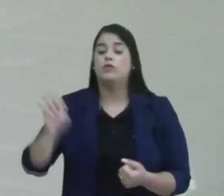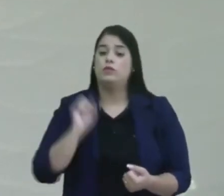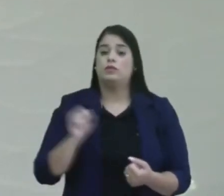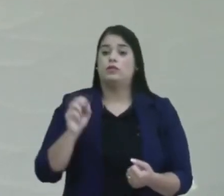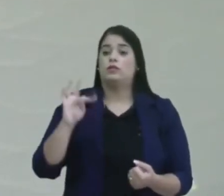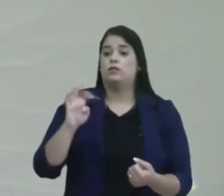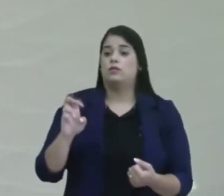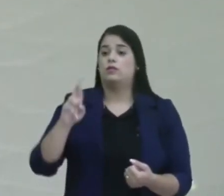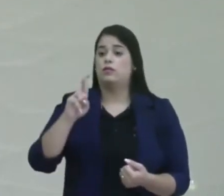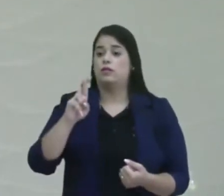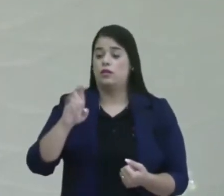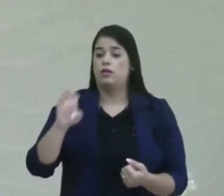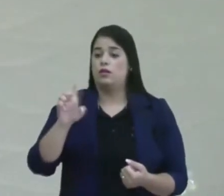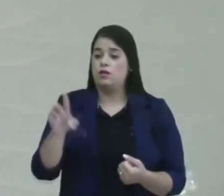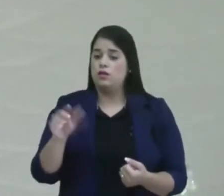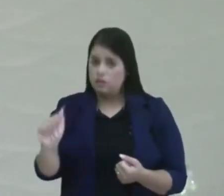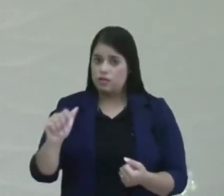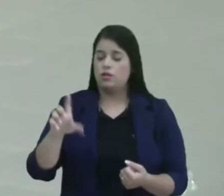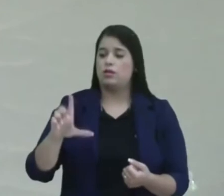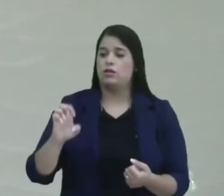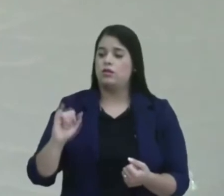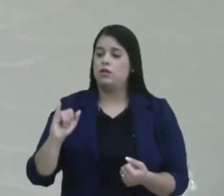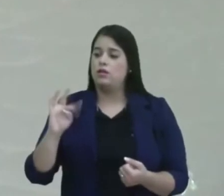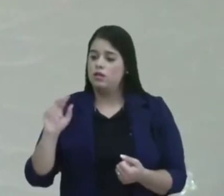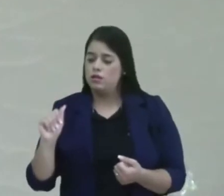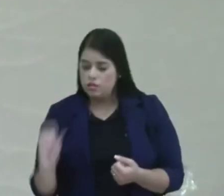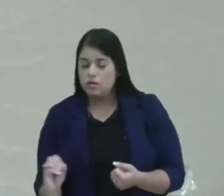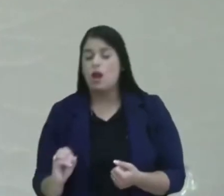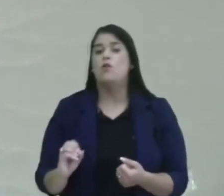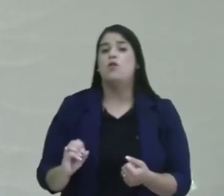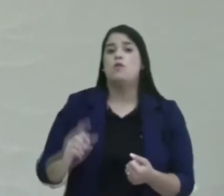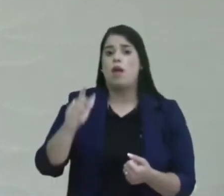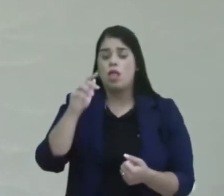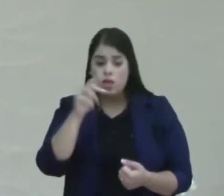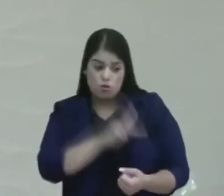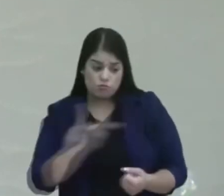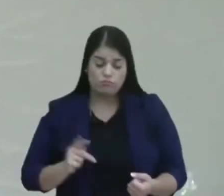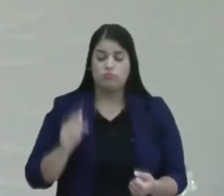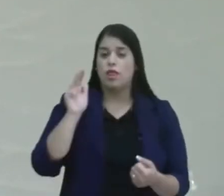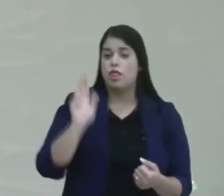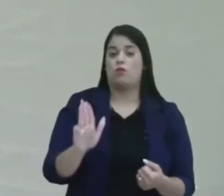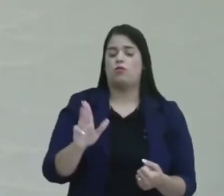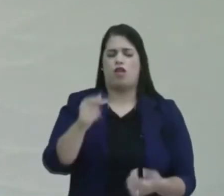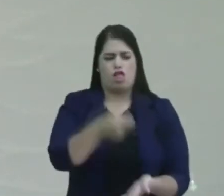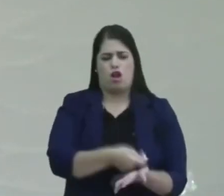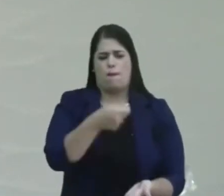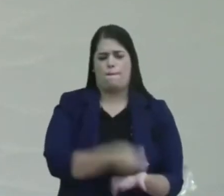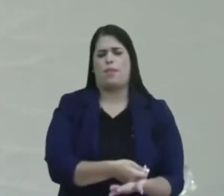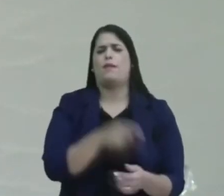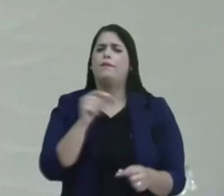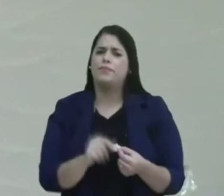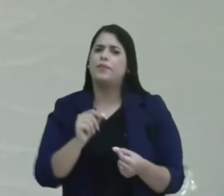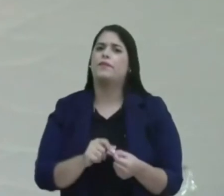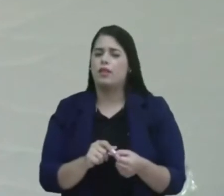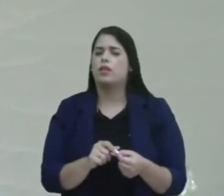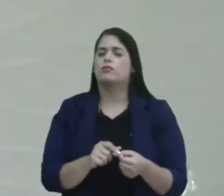Tereza Leitão, porque a gente precisa dessa bancada para que o presidente Lula possa governar sem precisar comprar o que foi feito